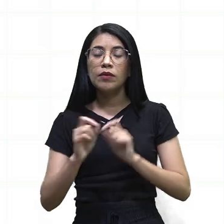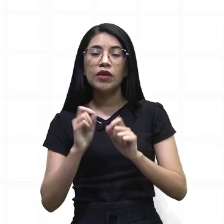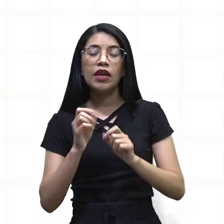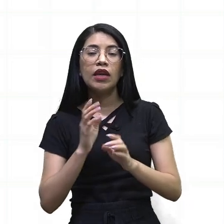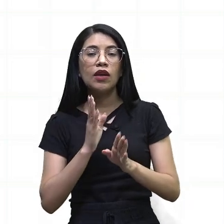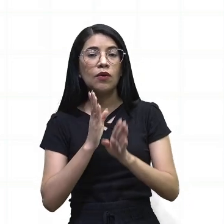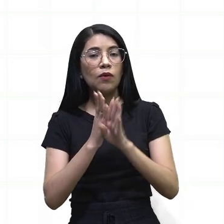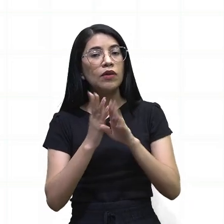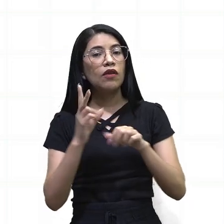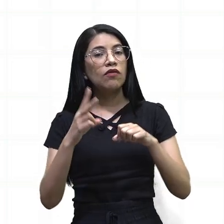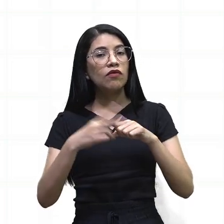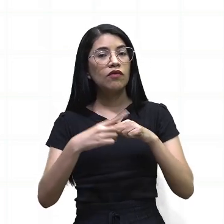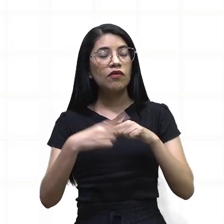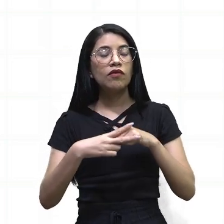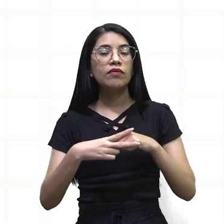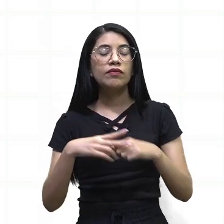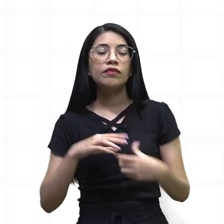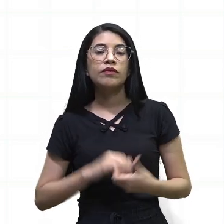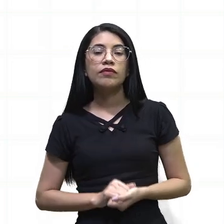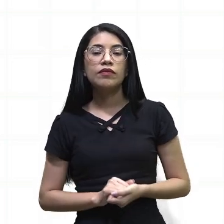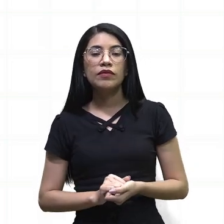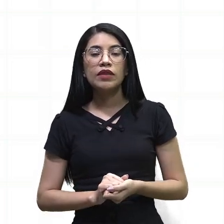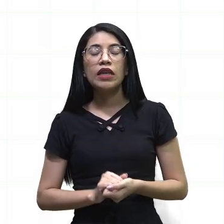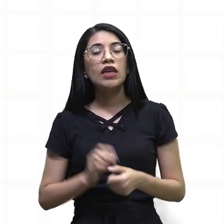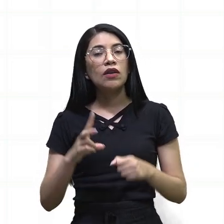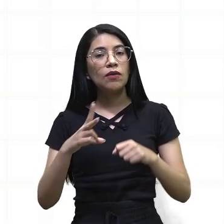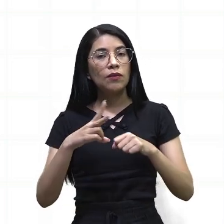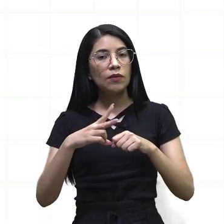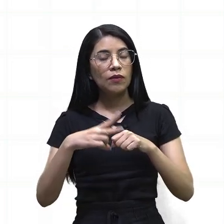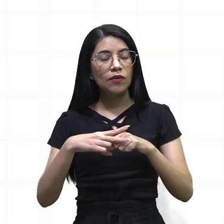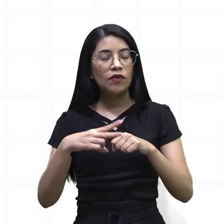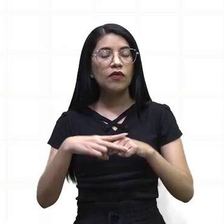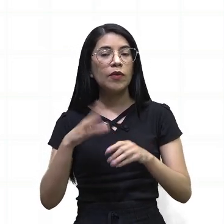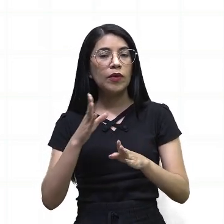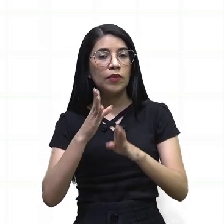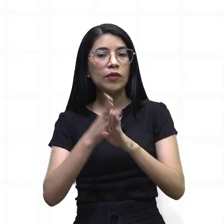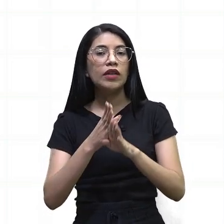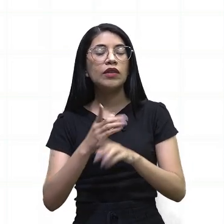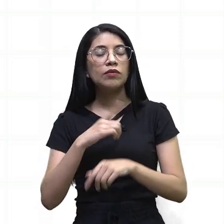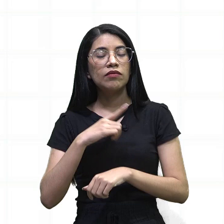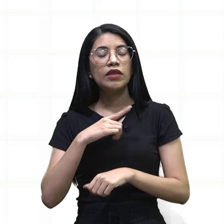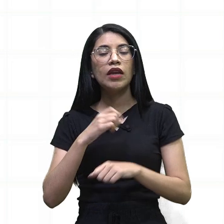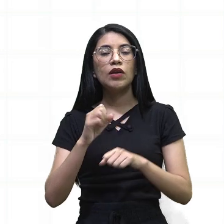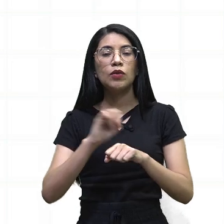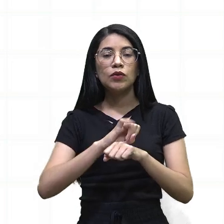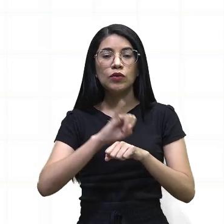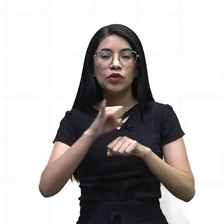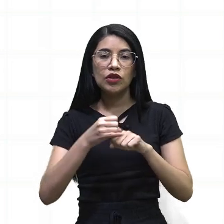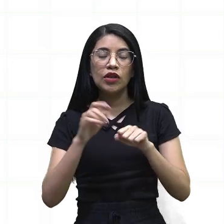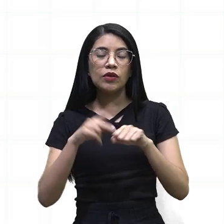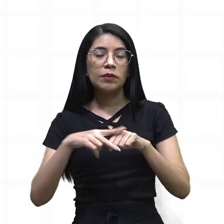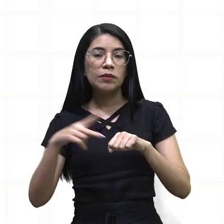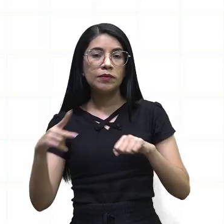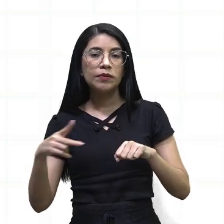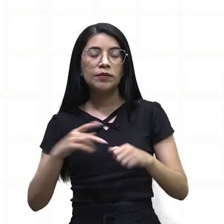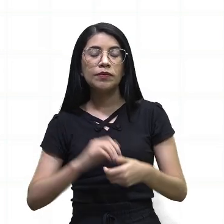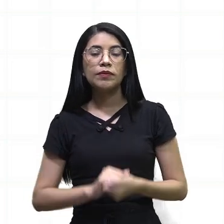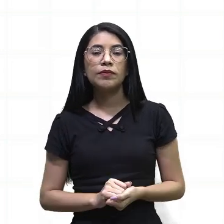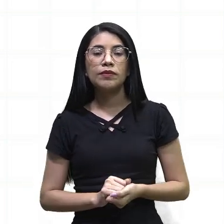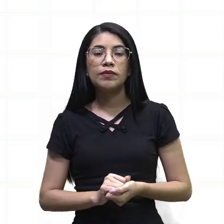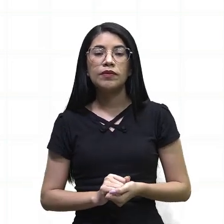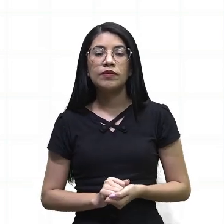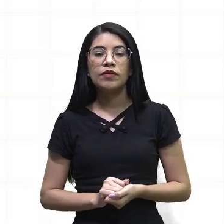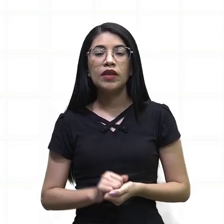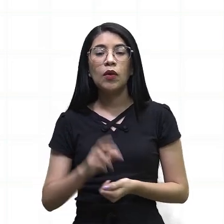Opa! Então, realmente aqui vai ter um sujeito e um predicado. Então, vamos lá. Retiramos. Novamente, faz